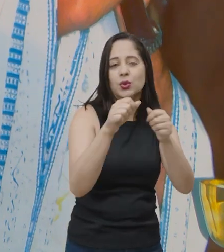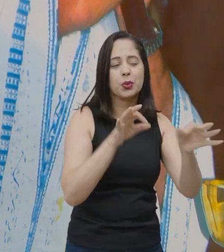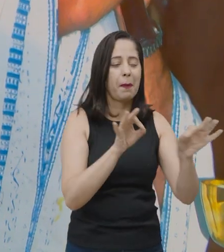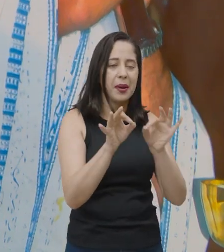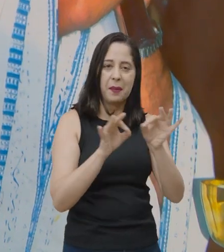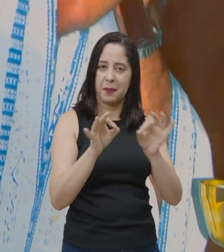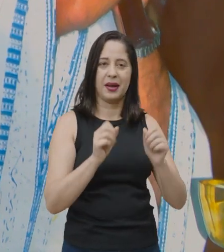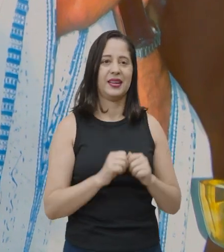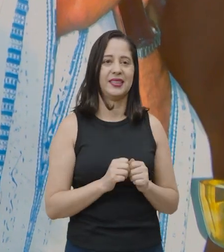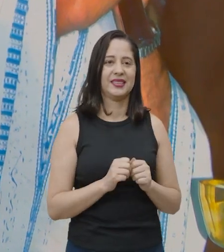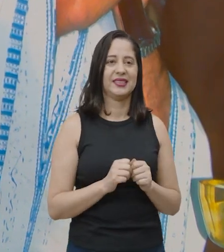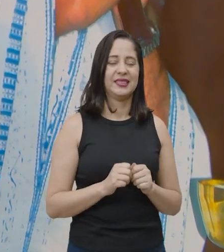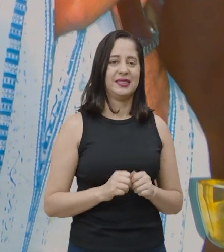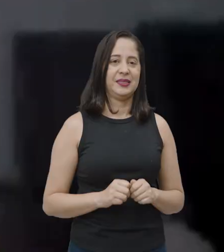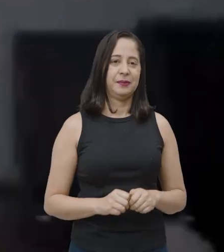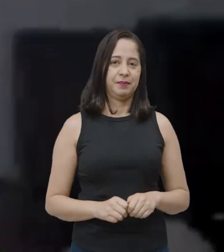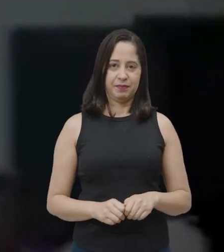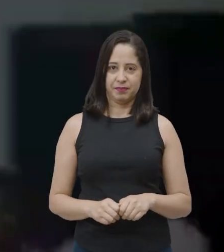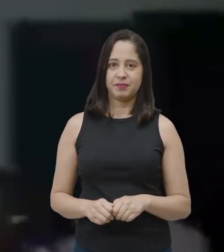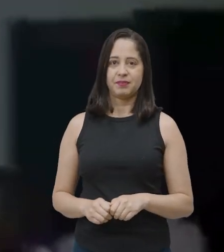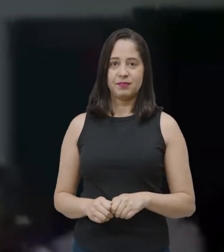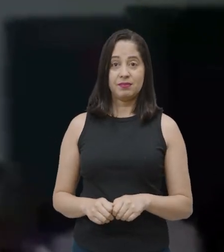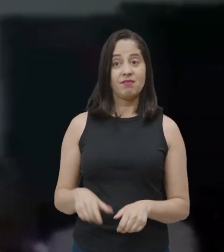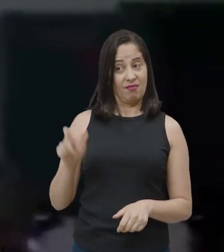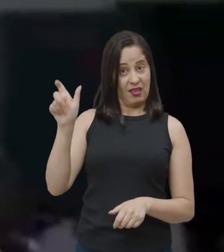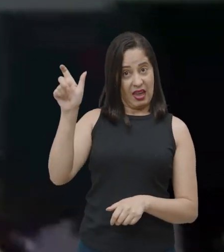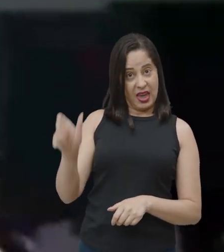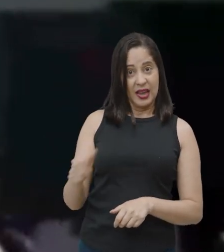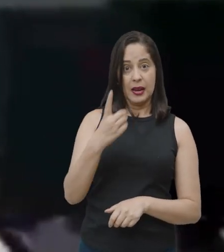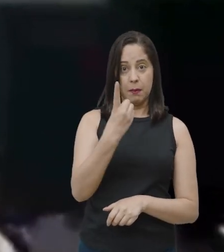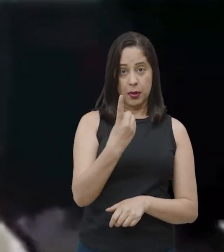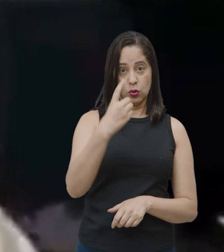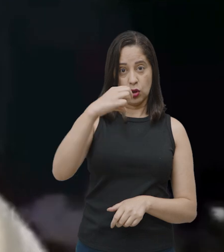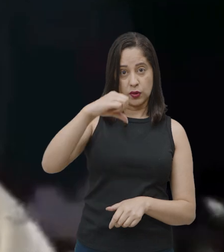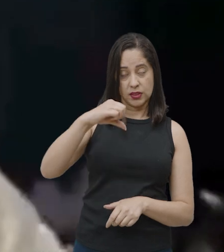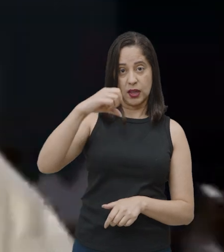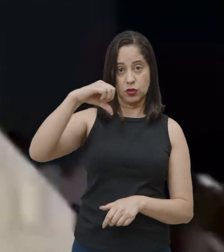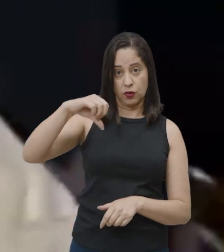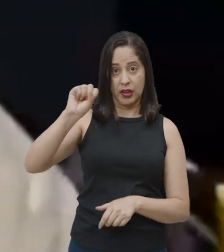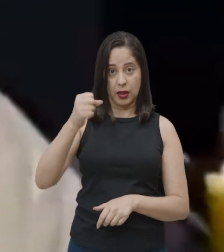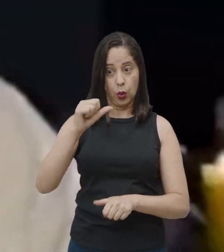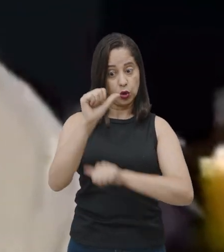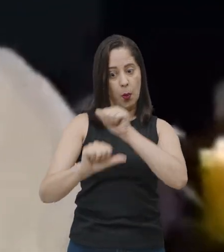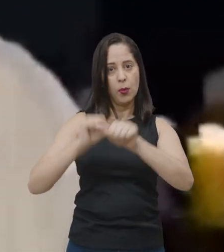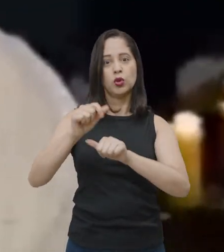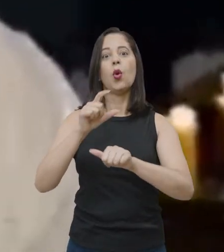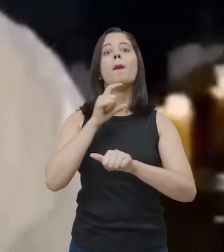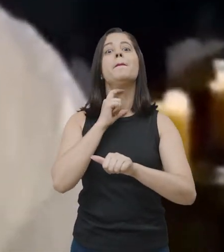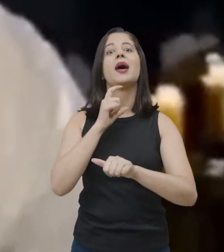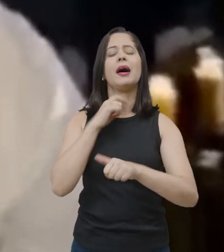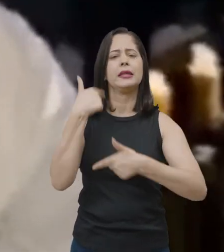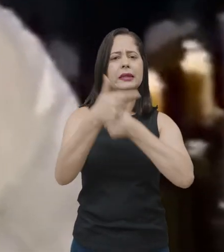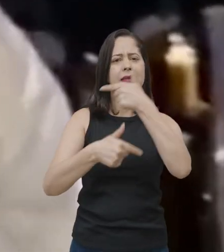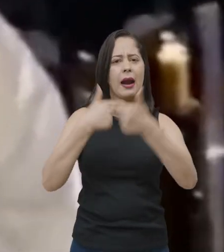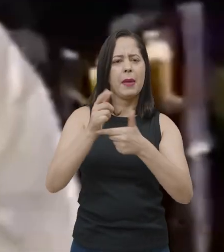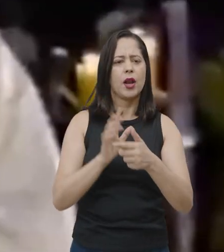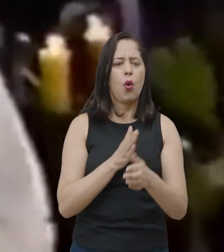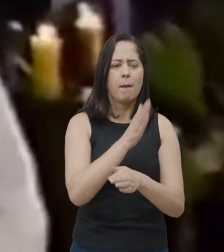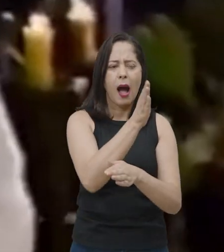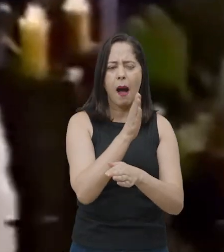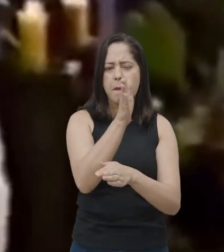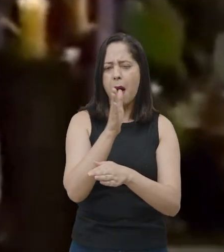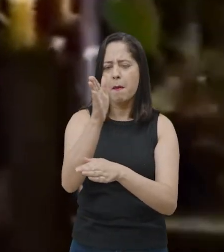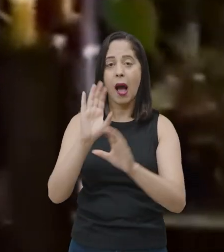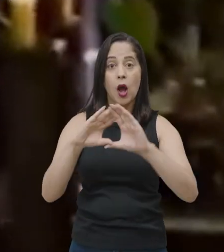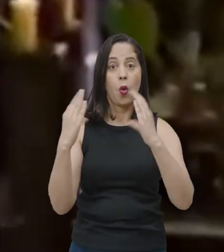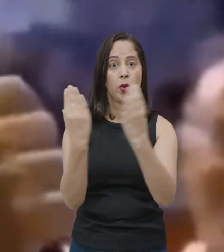então já era para ser mesmo. Foi ordenado em 1998 e trabalhou em várias comunidades